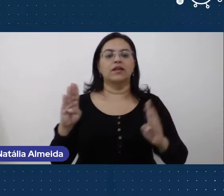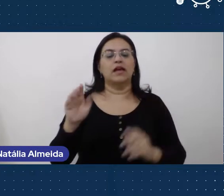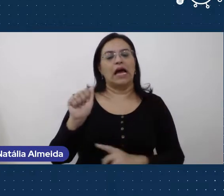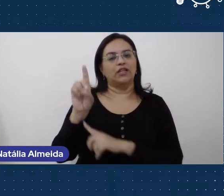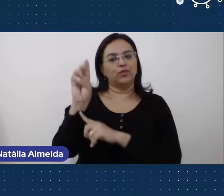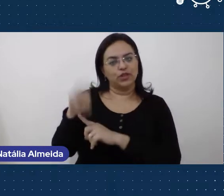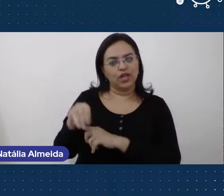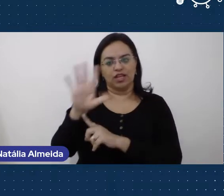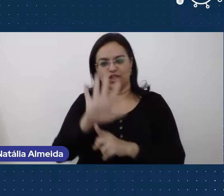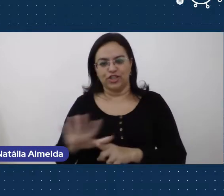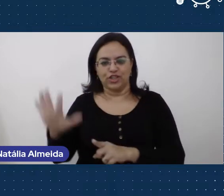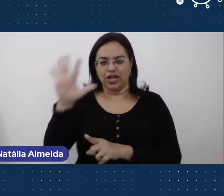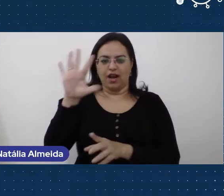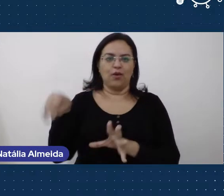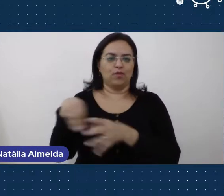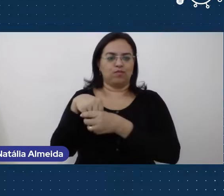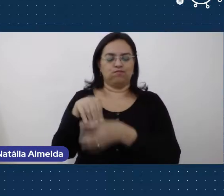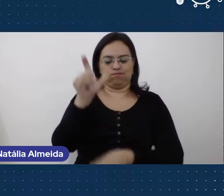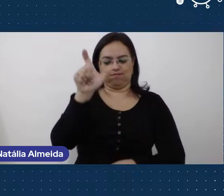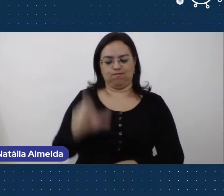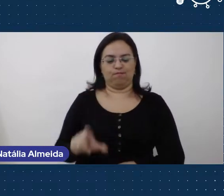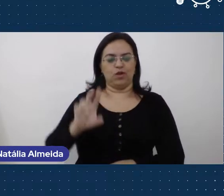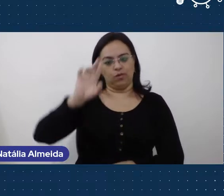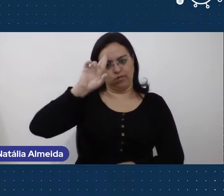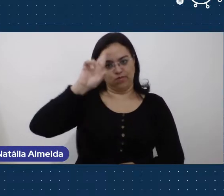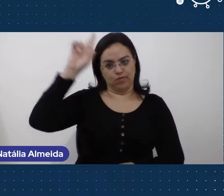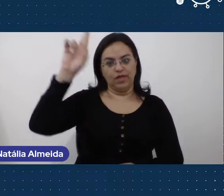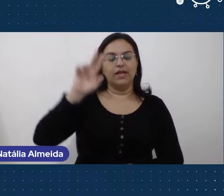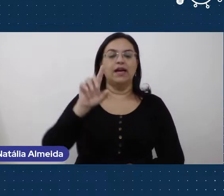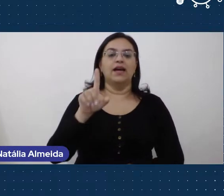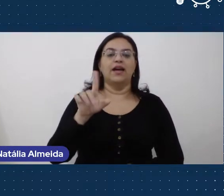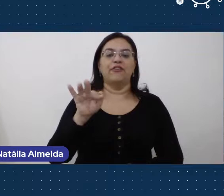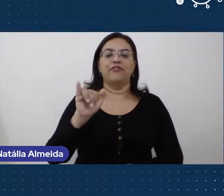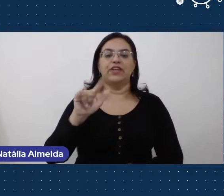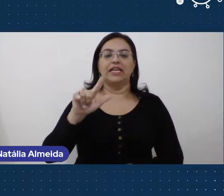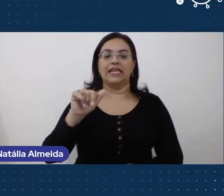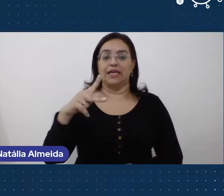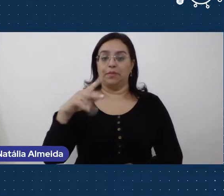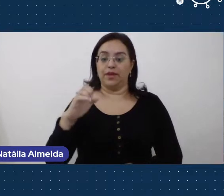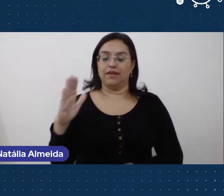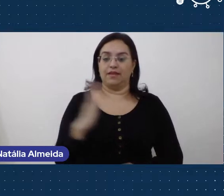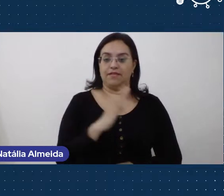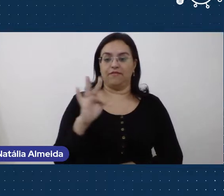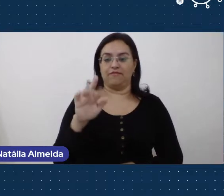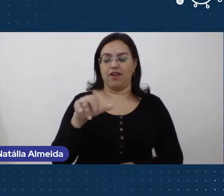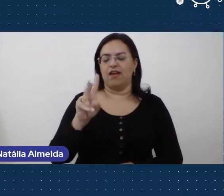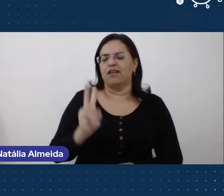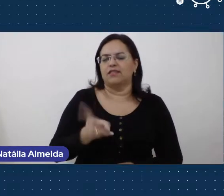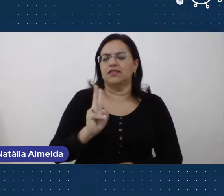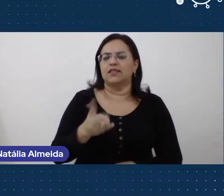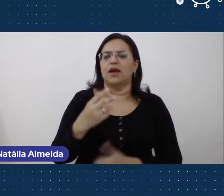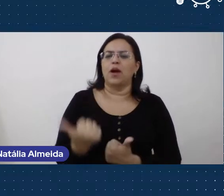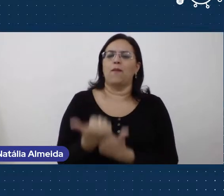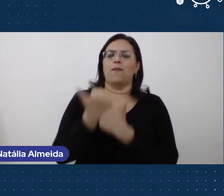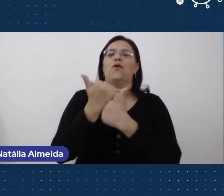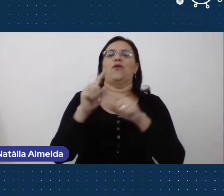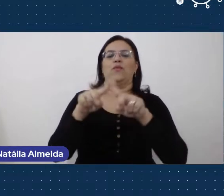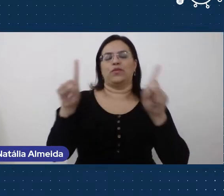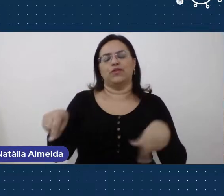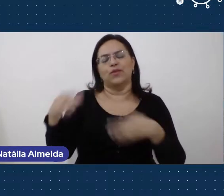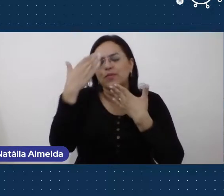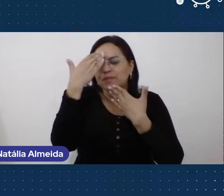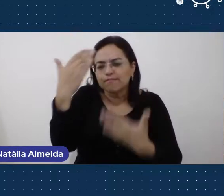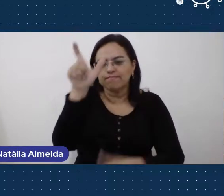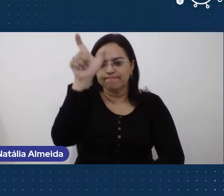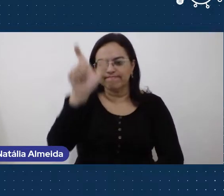administração aí geral, na pessoa do nosso diretor, Felipe Ferreira, que está sempre aqui nos apoiando nossos projetos. Muito obrigada,